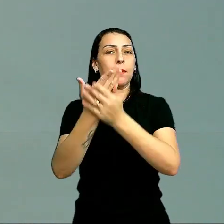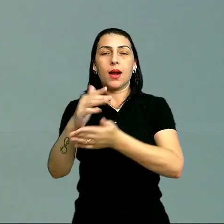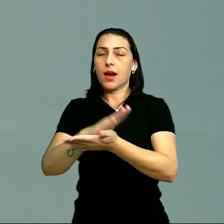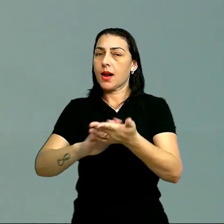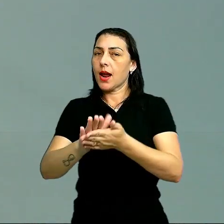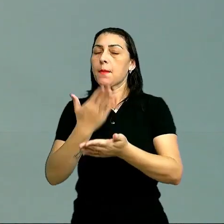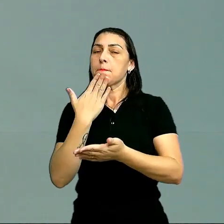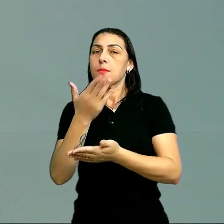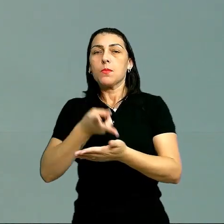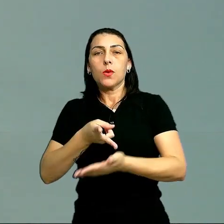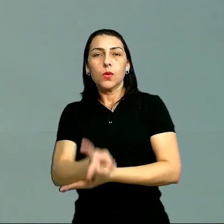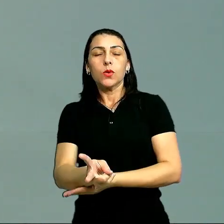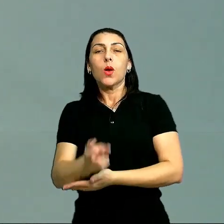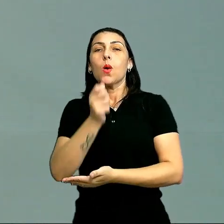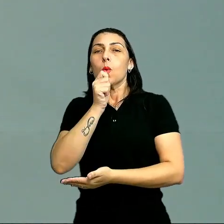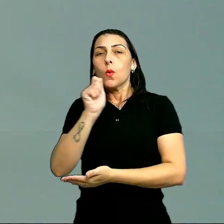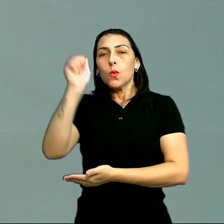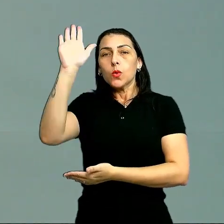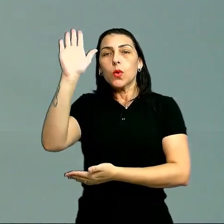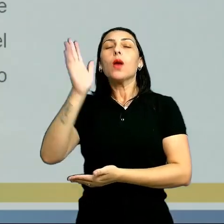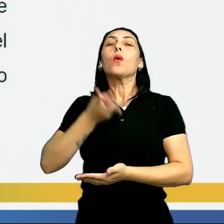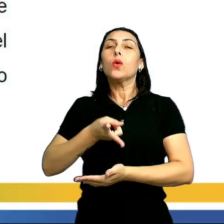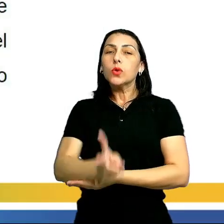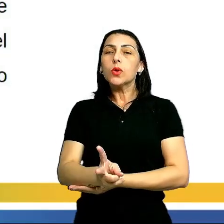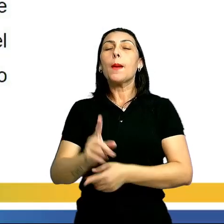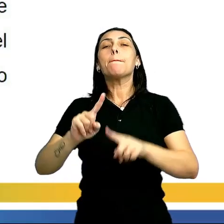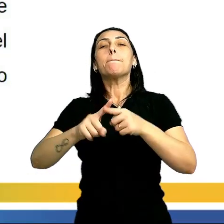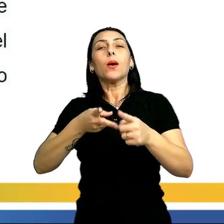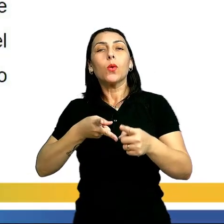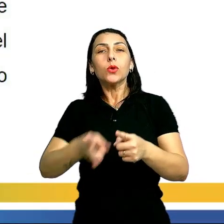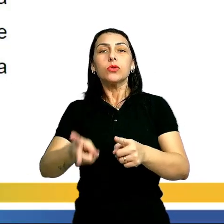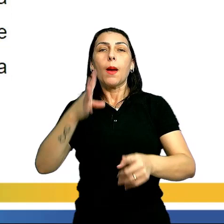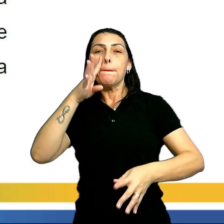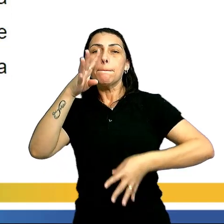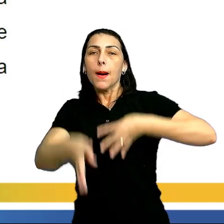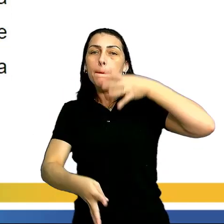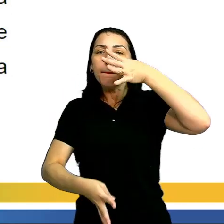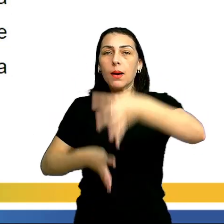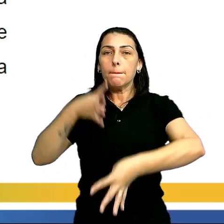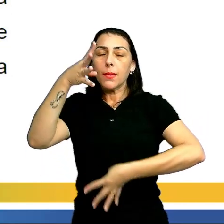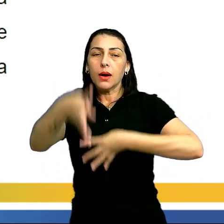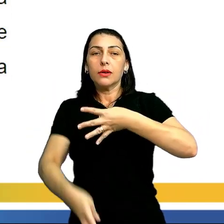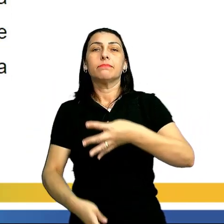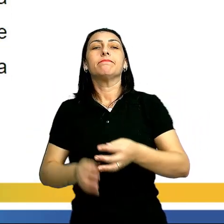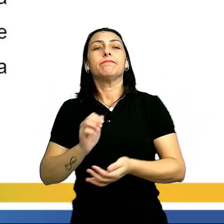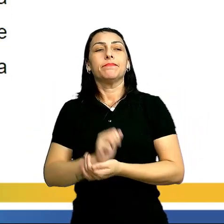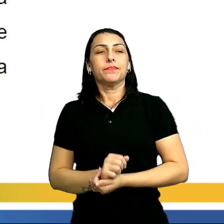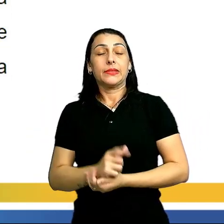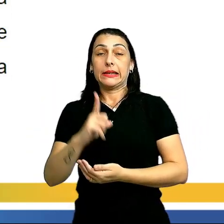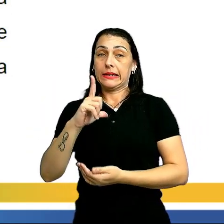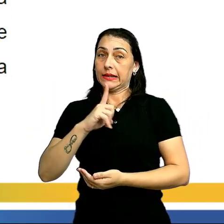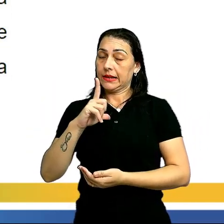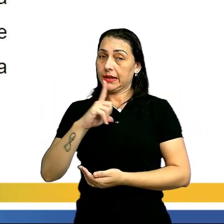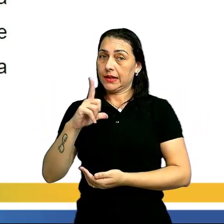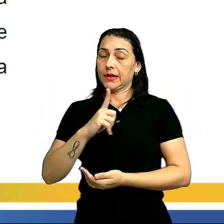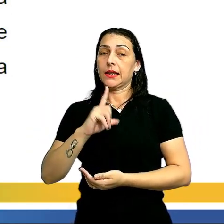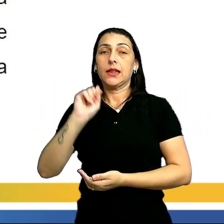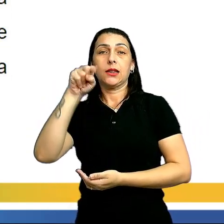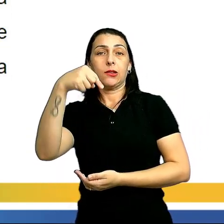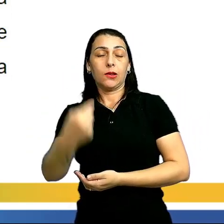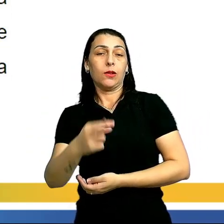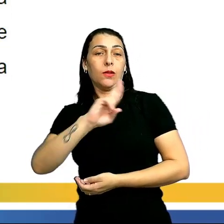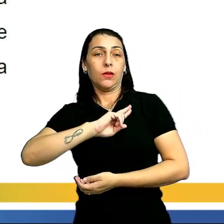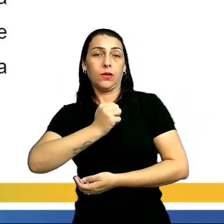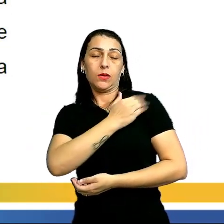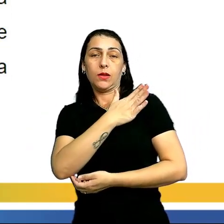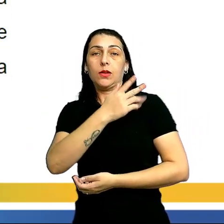para continuar, ele continuou, e aí as ofensas permaneceram. E aí tem aqui, Após atos